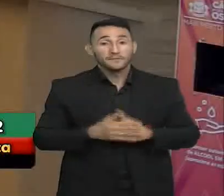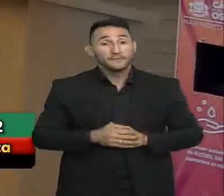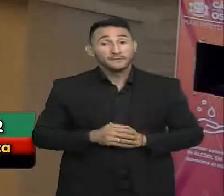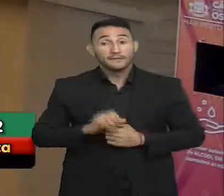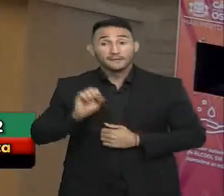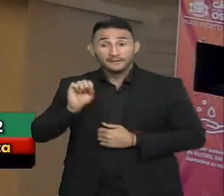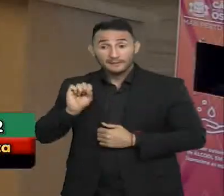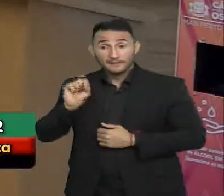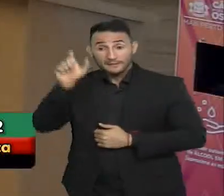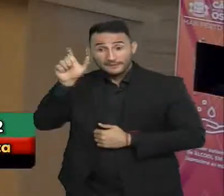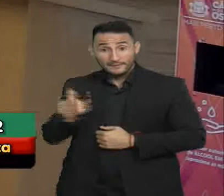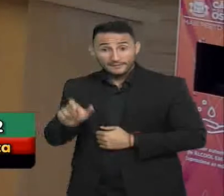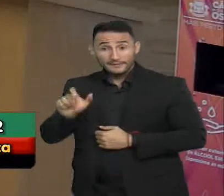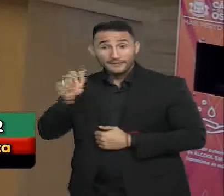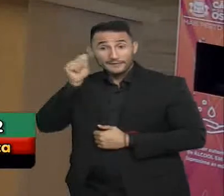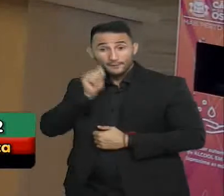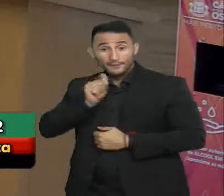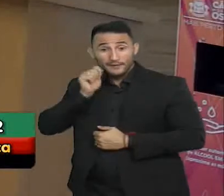Simone, por favor.